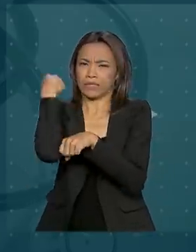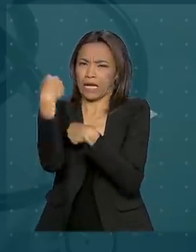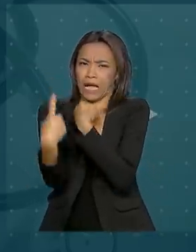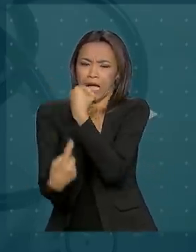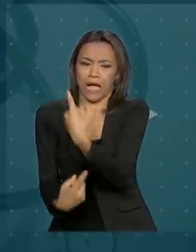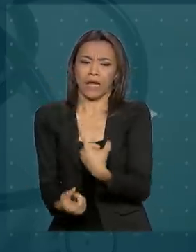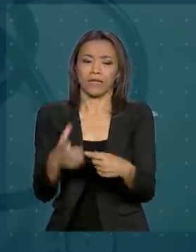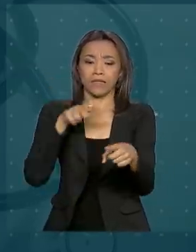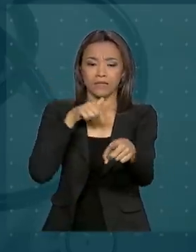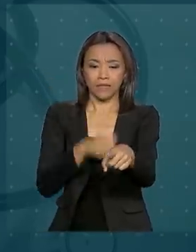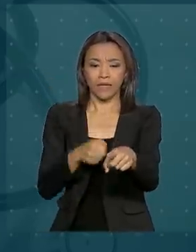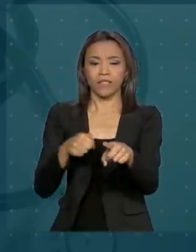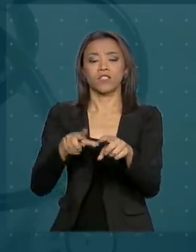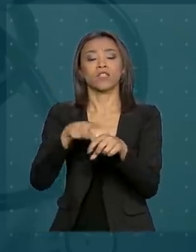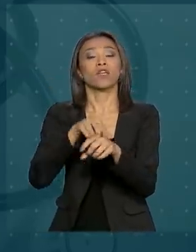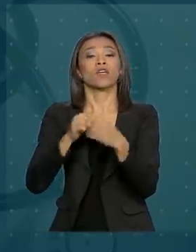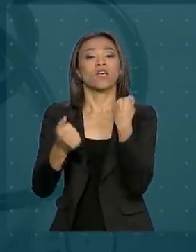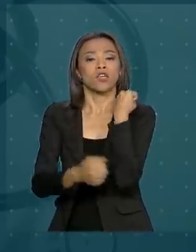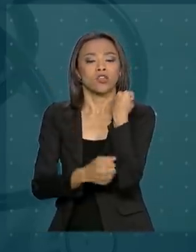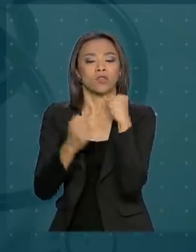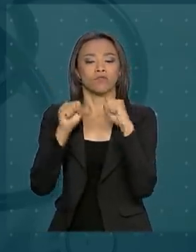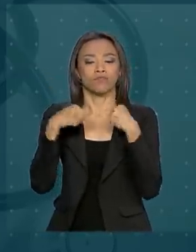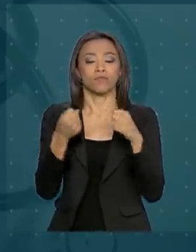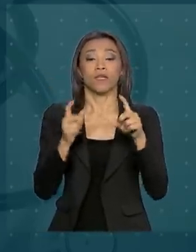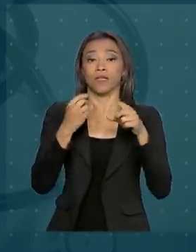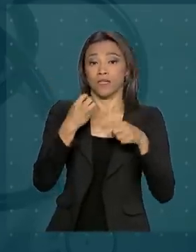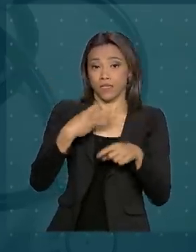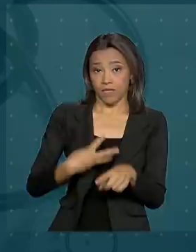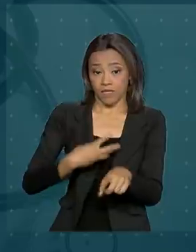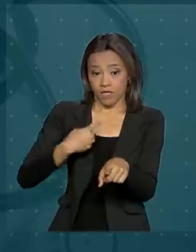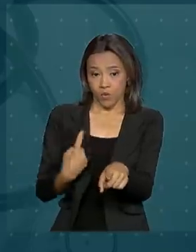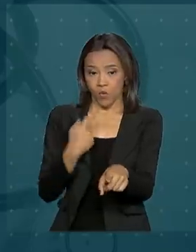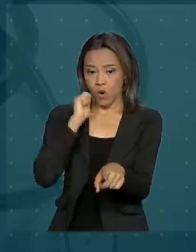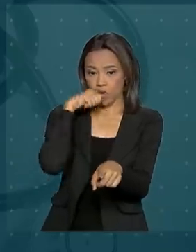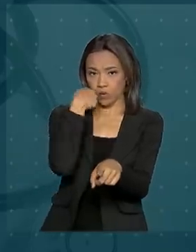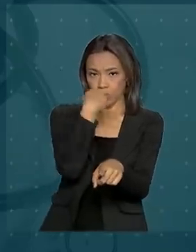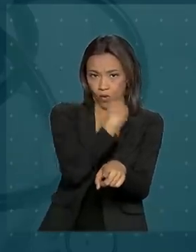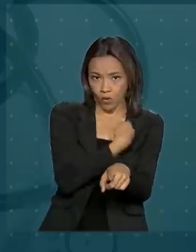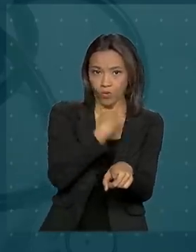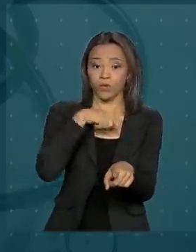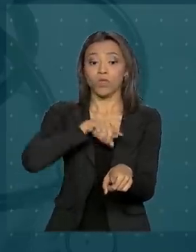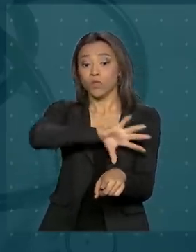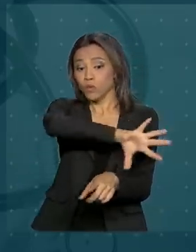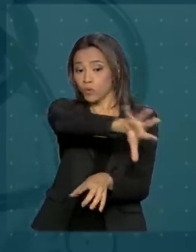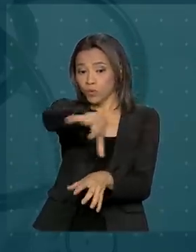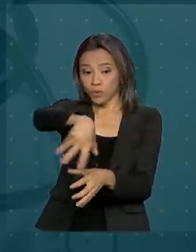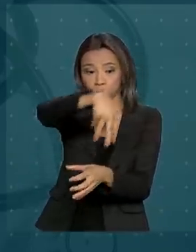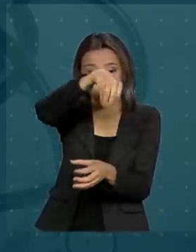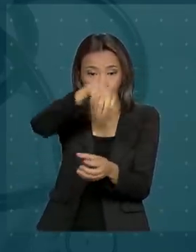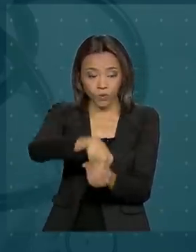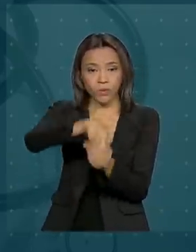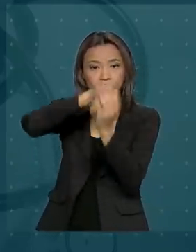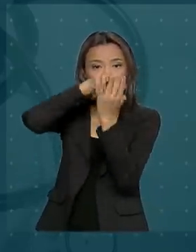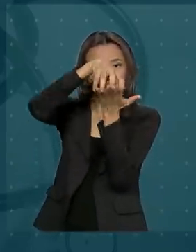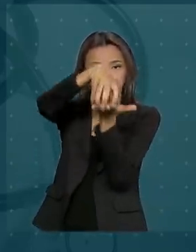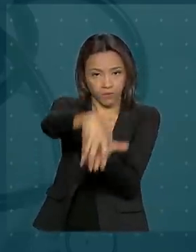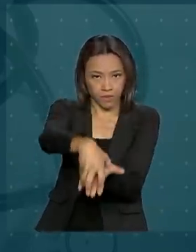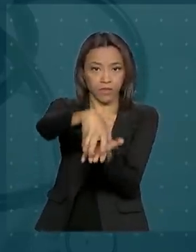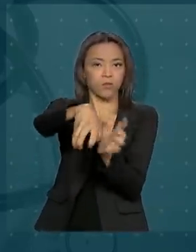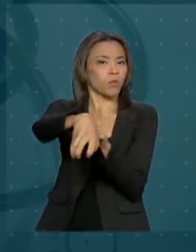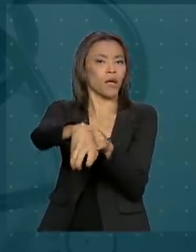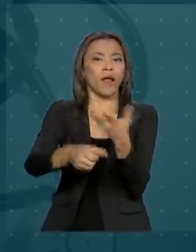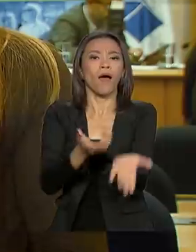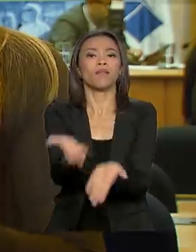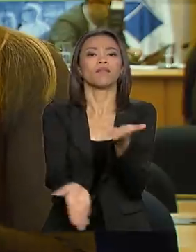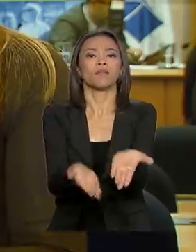ortopédicas e 31 centros odontológicos, incluindo os que integram a rede de cuidados à saúde da pessoa com